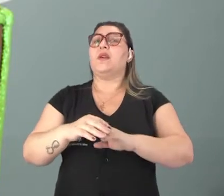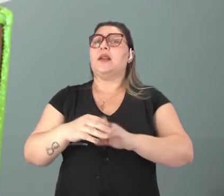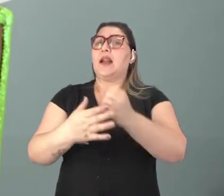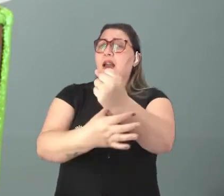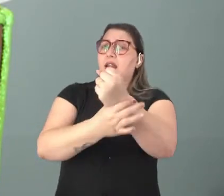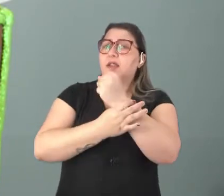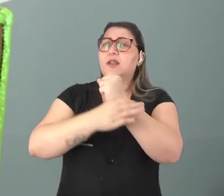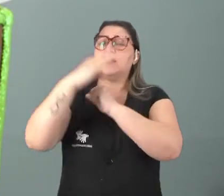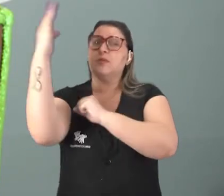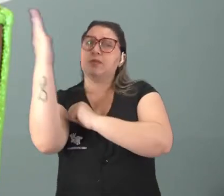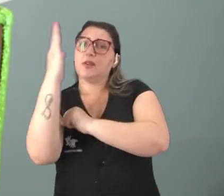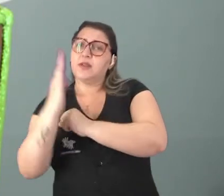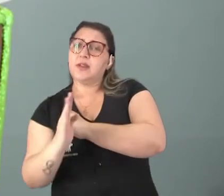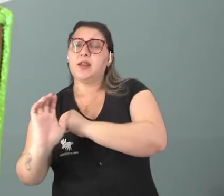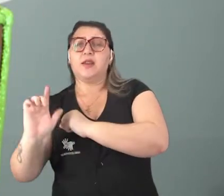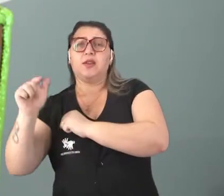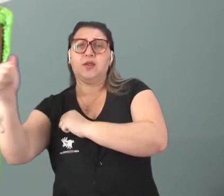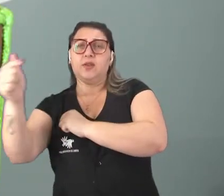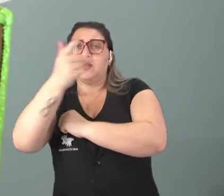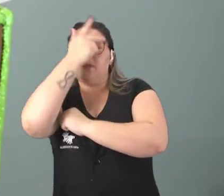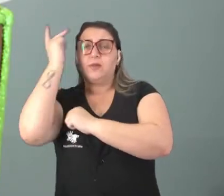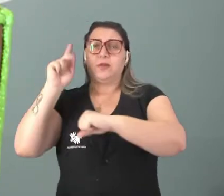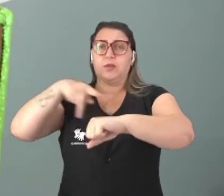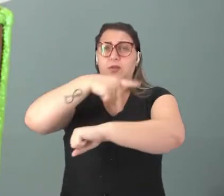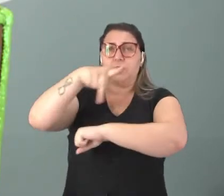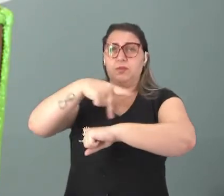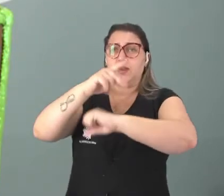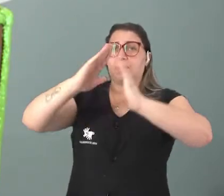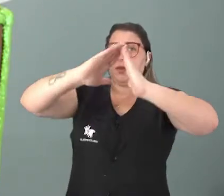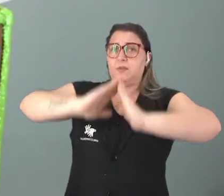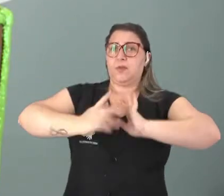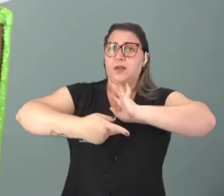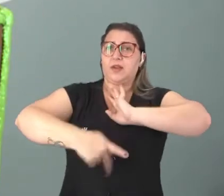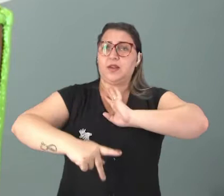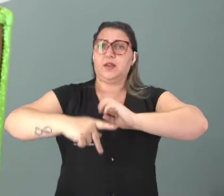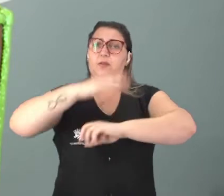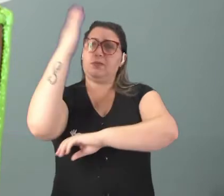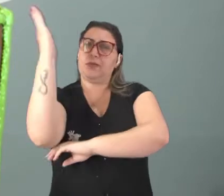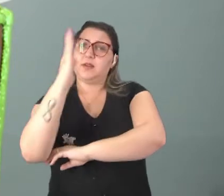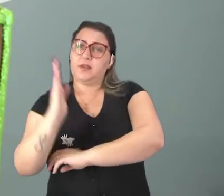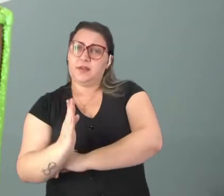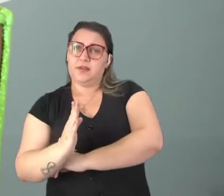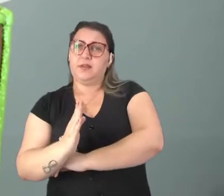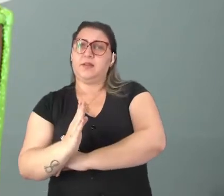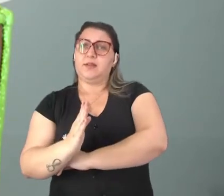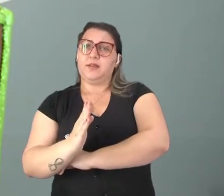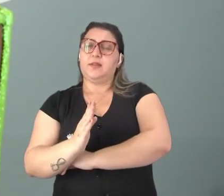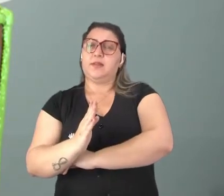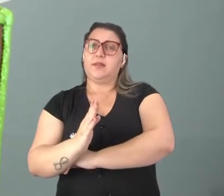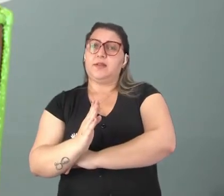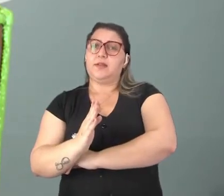garantindo aos brasileiros e aos estrangeiros residentes no país a